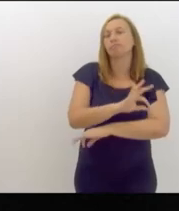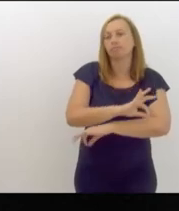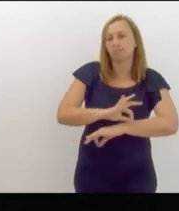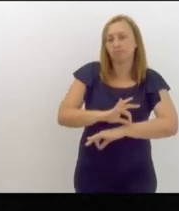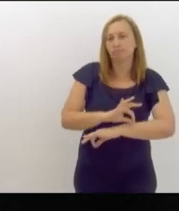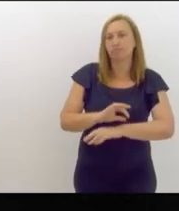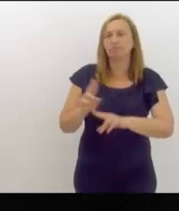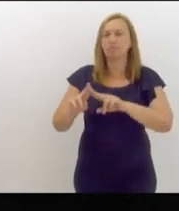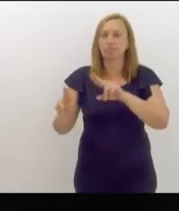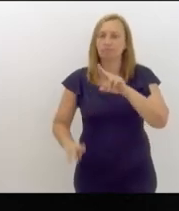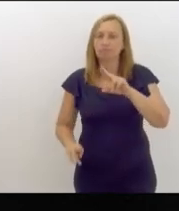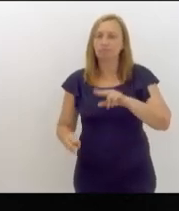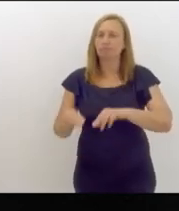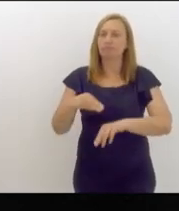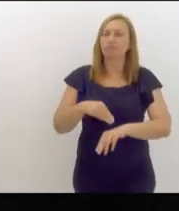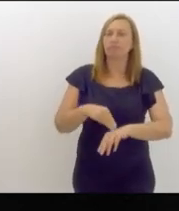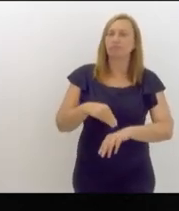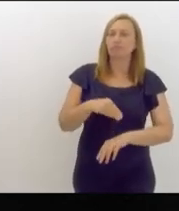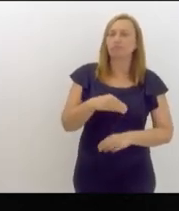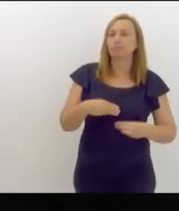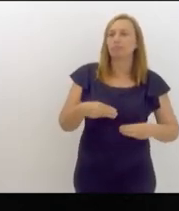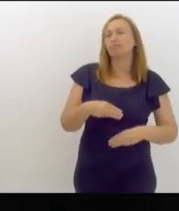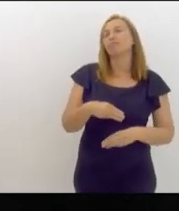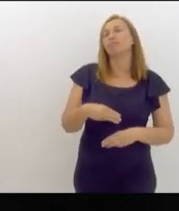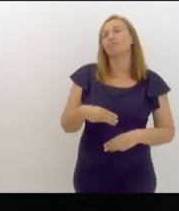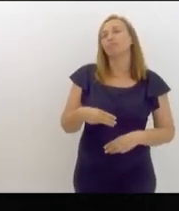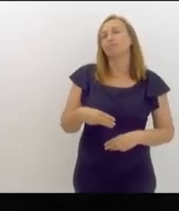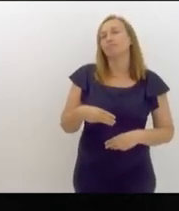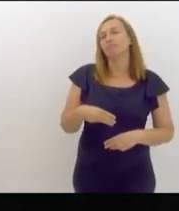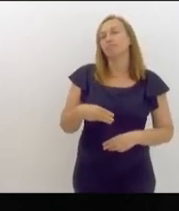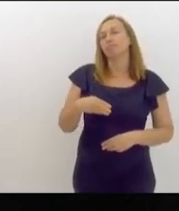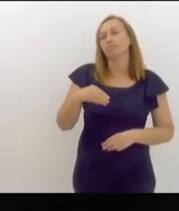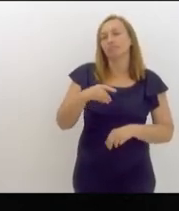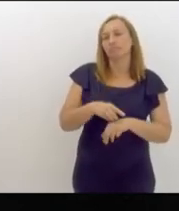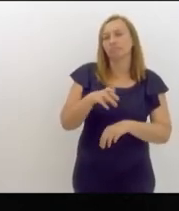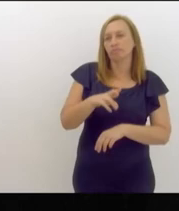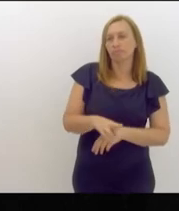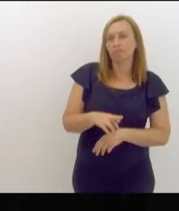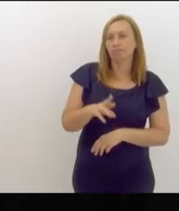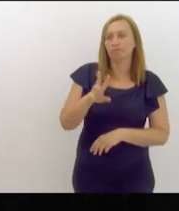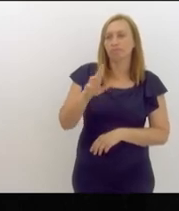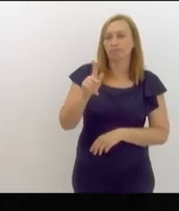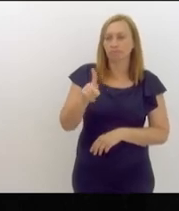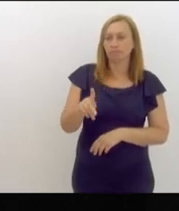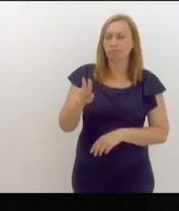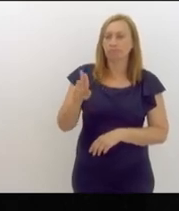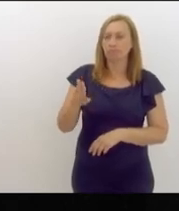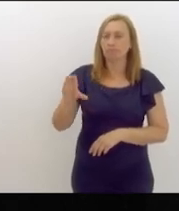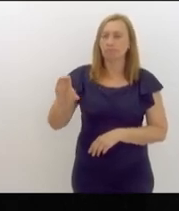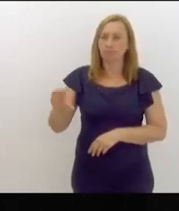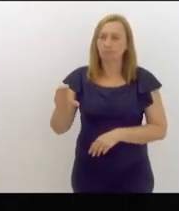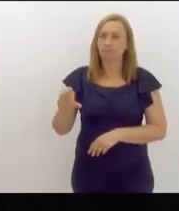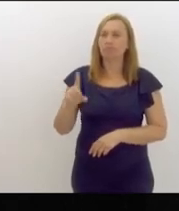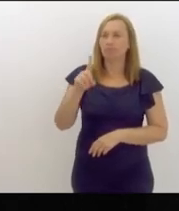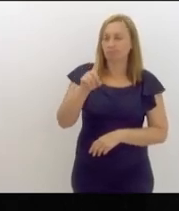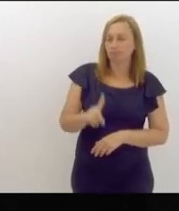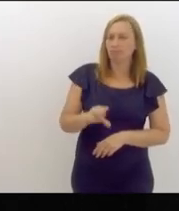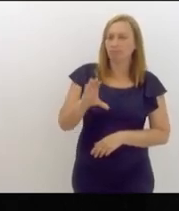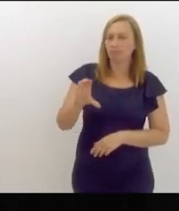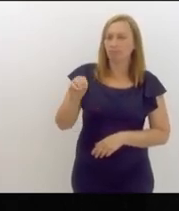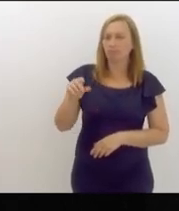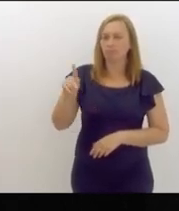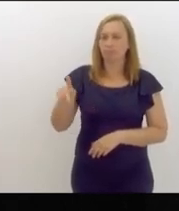mestre engenharia nuclear pelo UFRJ e Doutor em física pela puc-rio pinguelli foi diretor da cop por